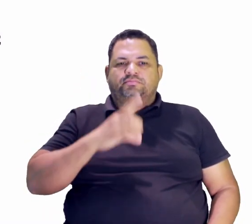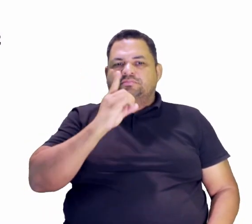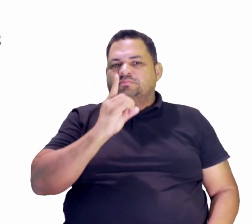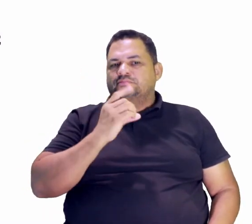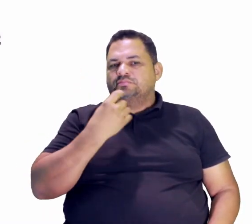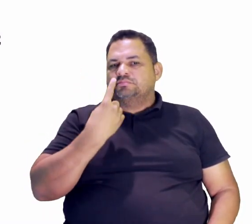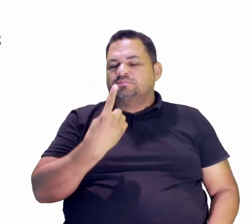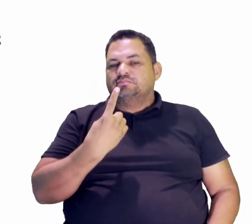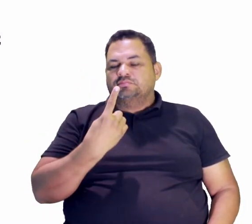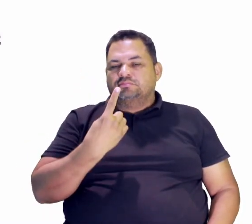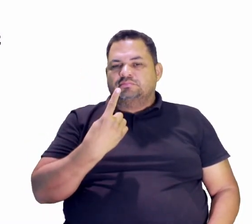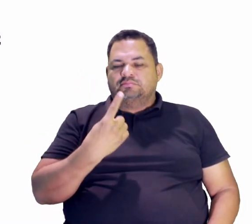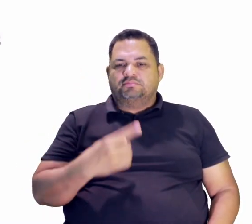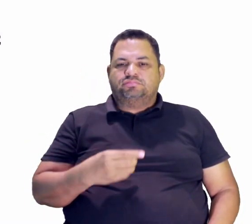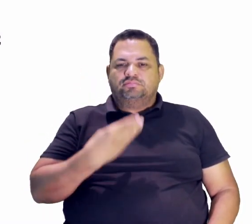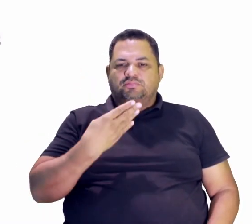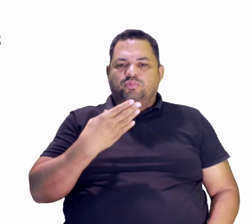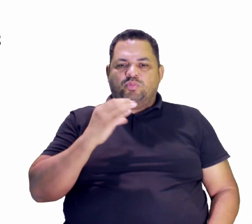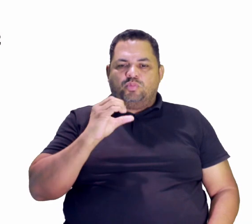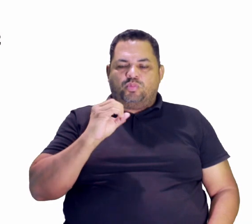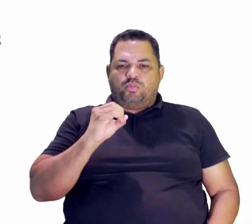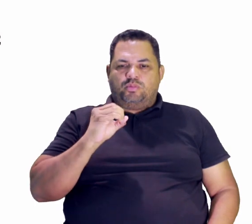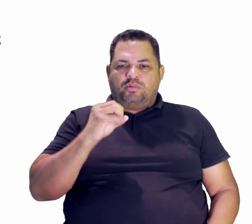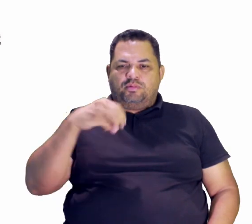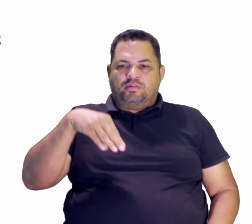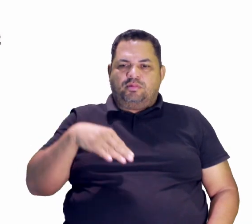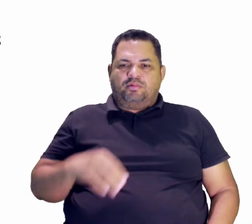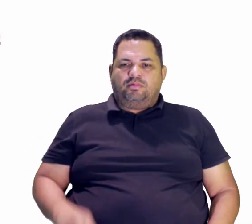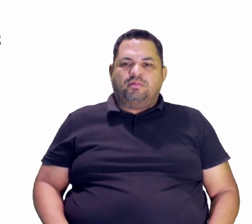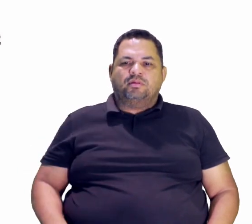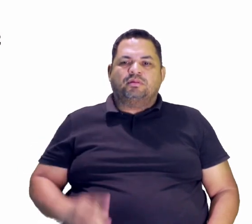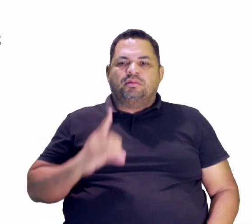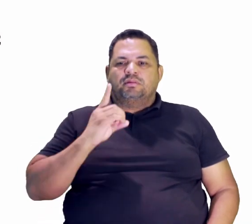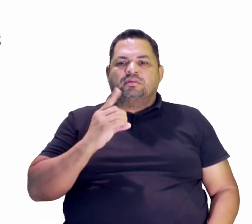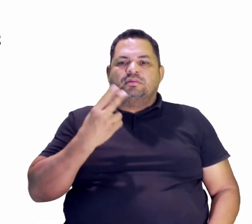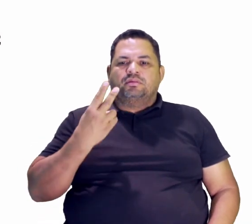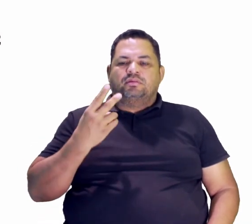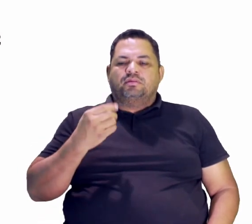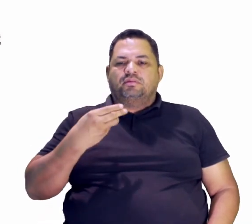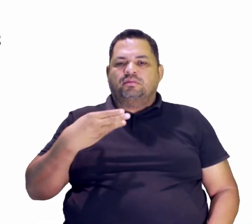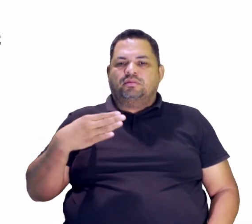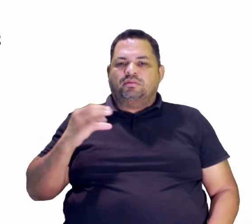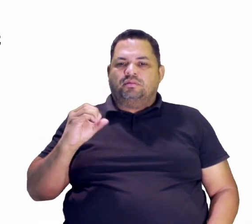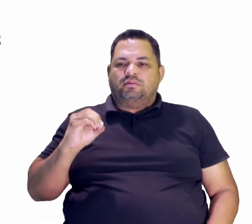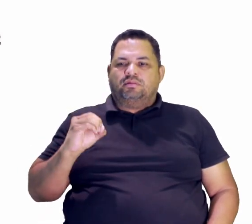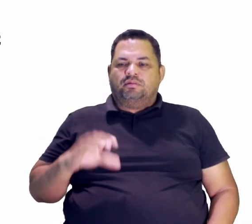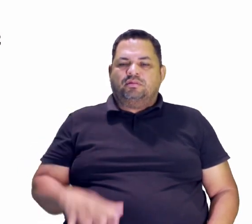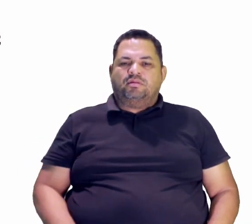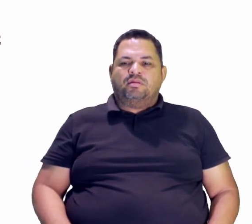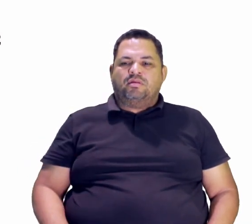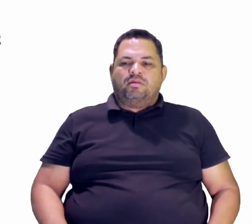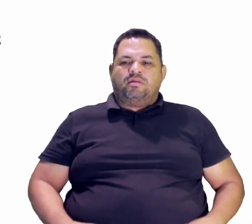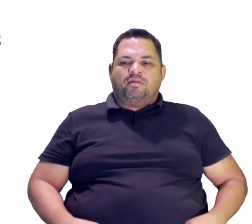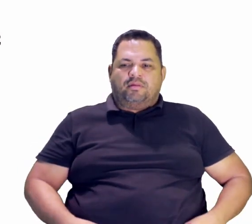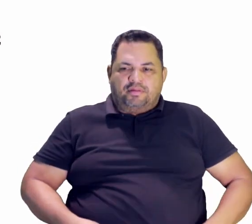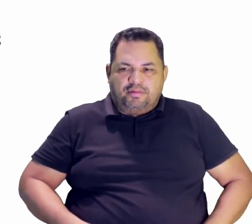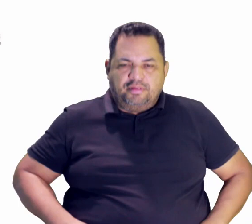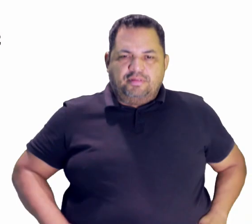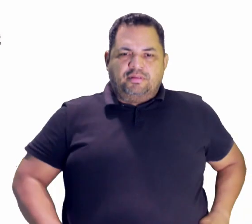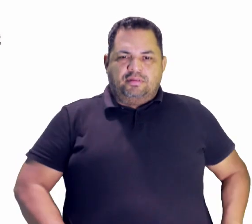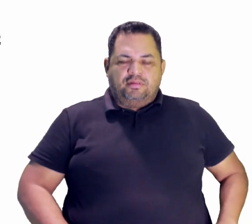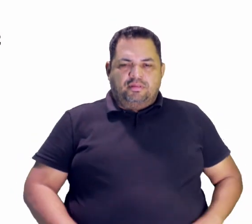do exemplo de Maria, 40 metros, D2 é 30, e o deslocamento é o D. Então, D